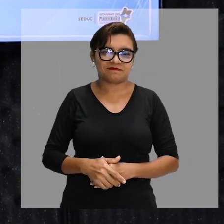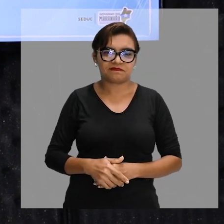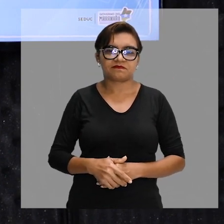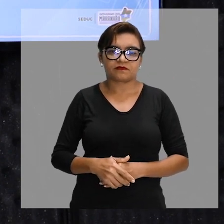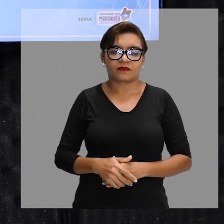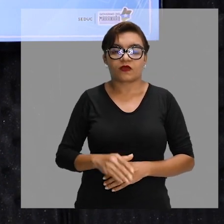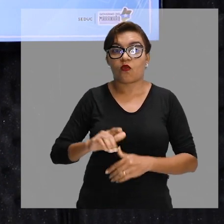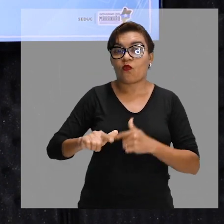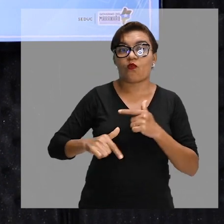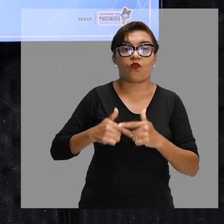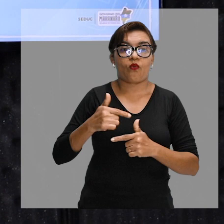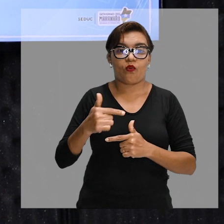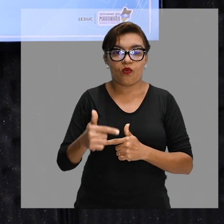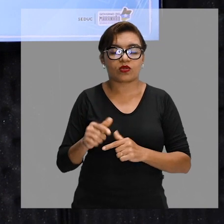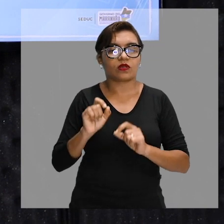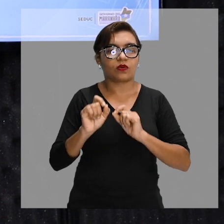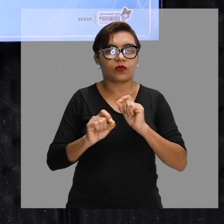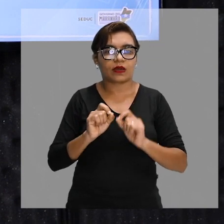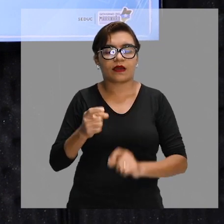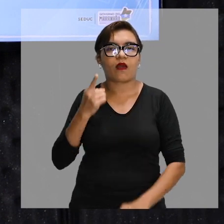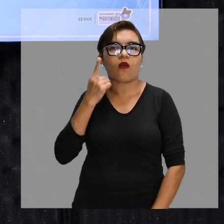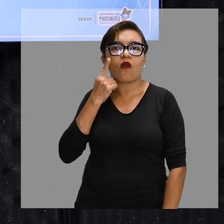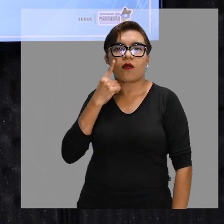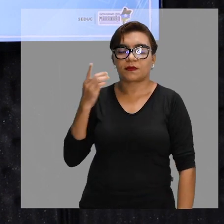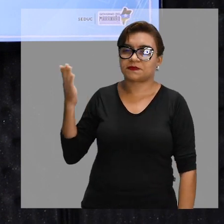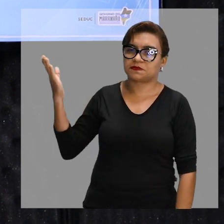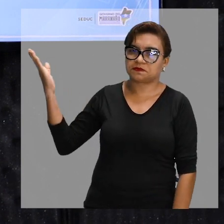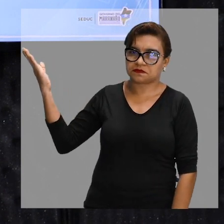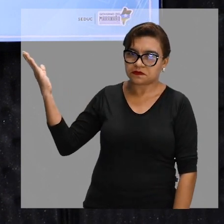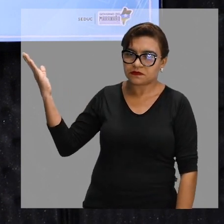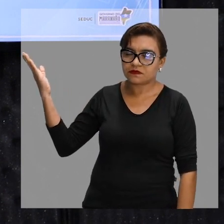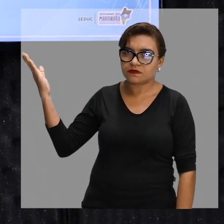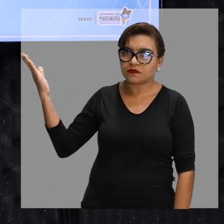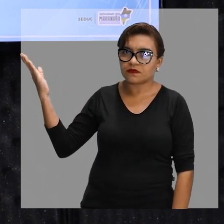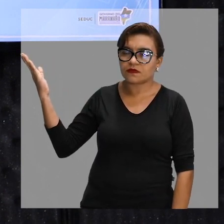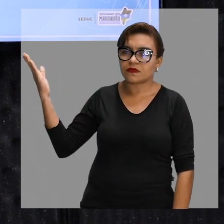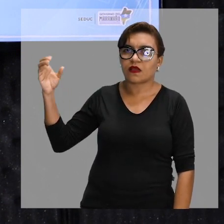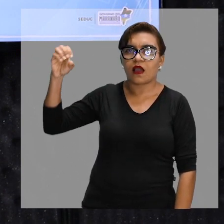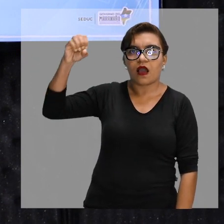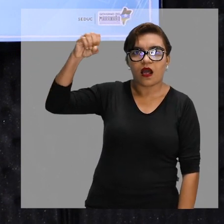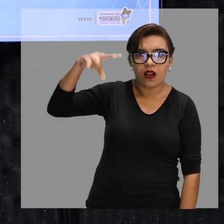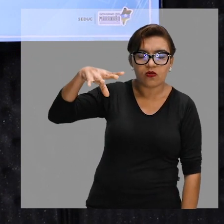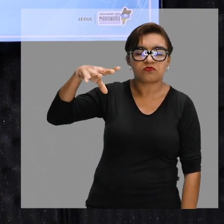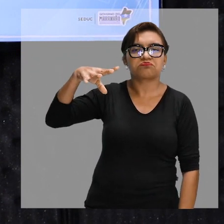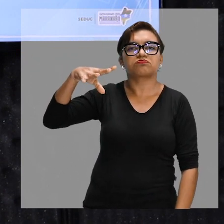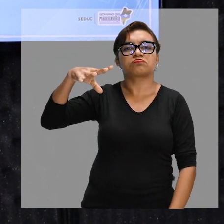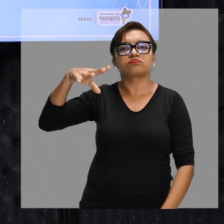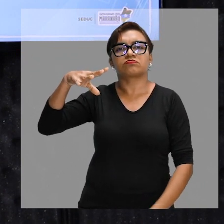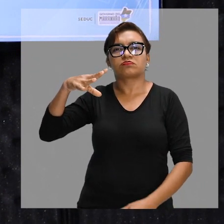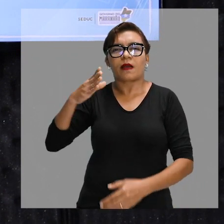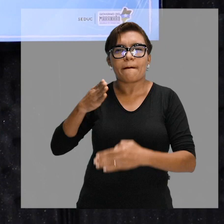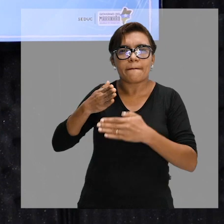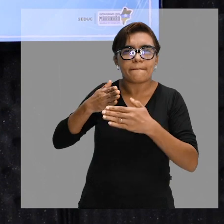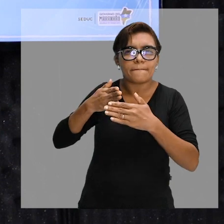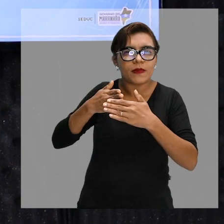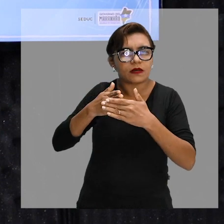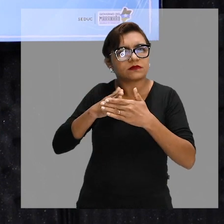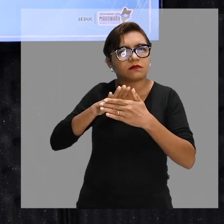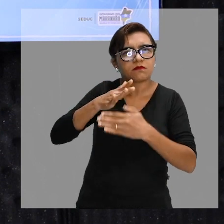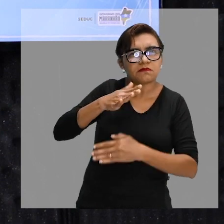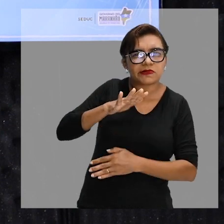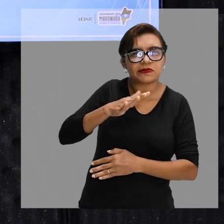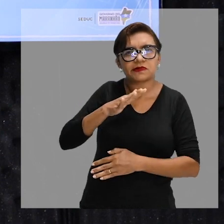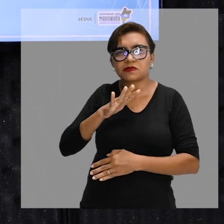meio translúcido, a luz ela passa, né, de forma parcial, não passa na sua